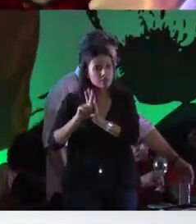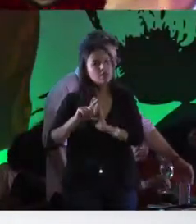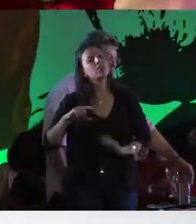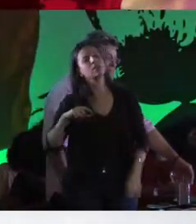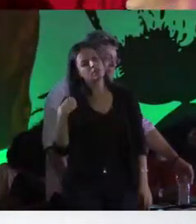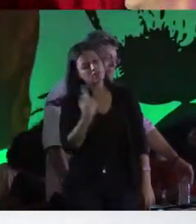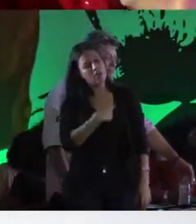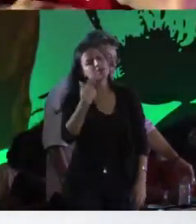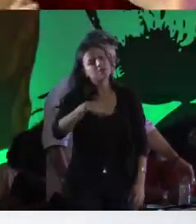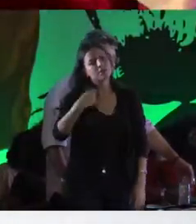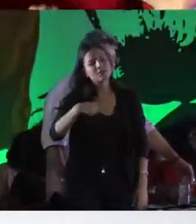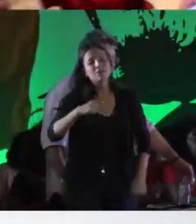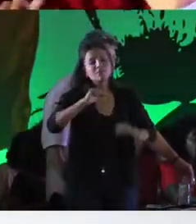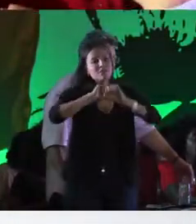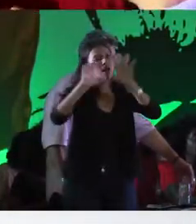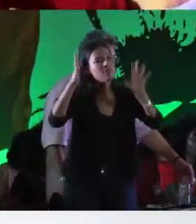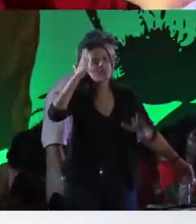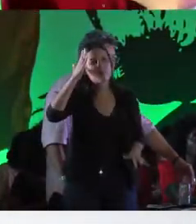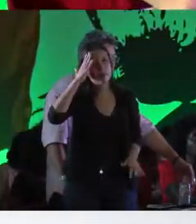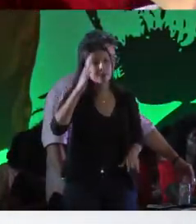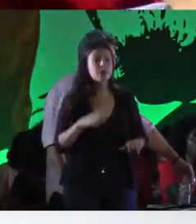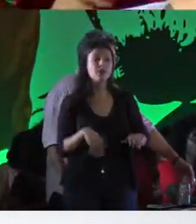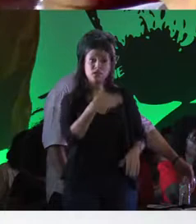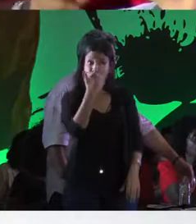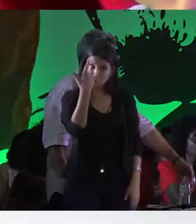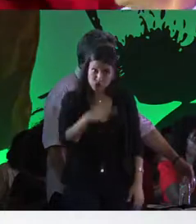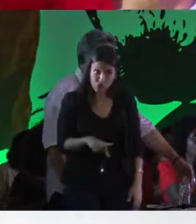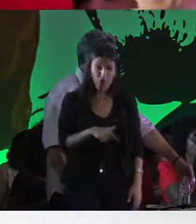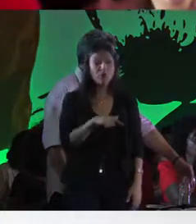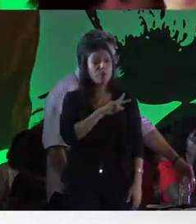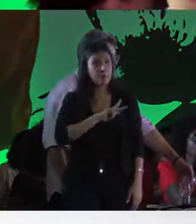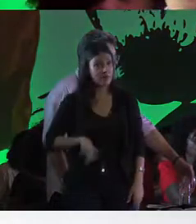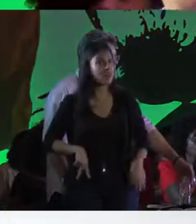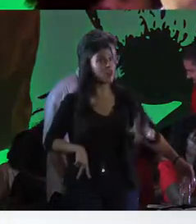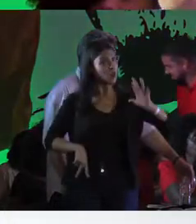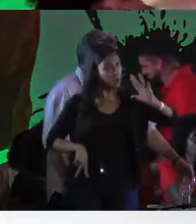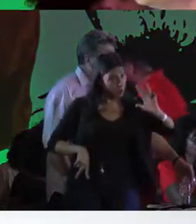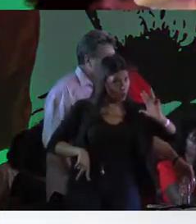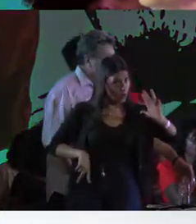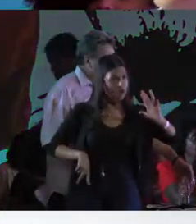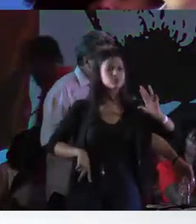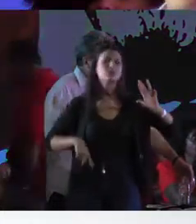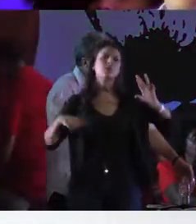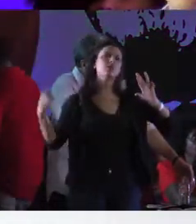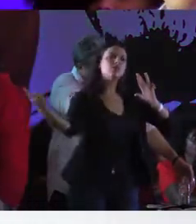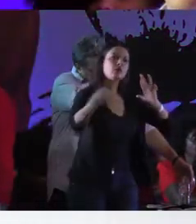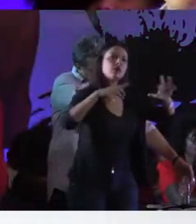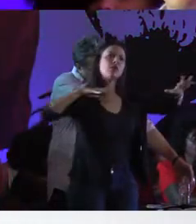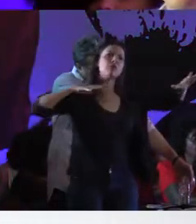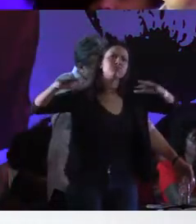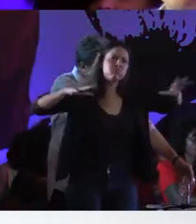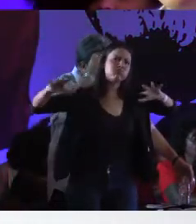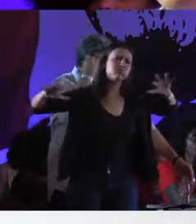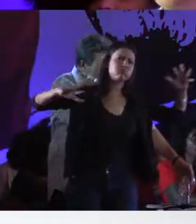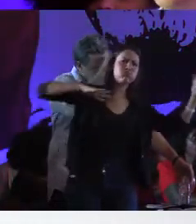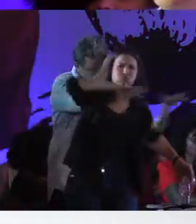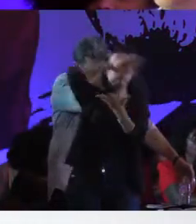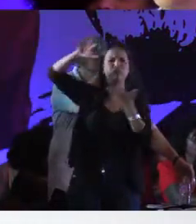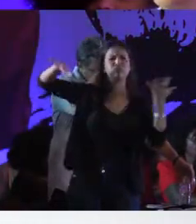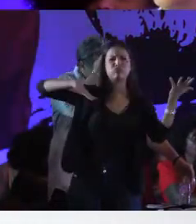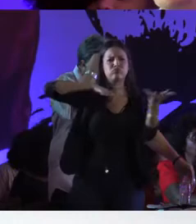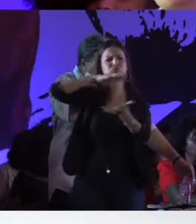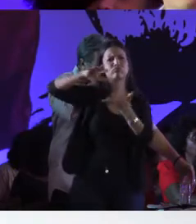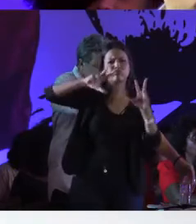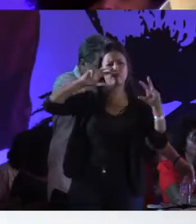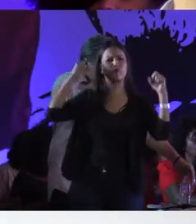claro que só vai ser possível ter Lula presidente através de uma mobilização revolucionária. Não vai